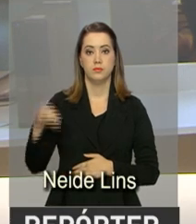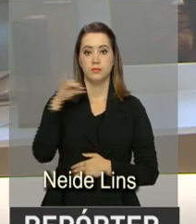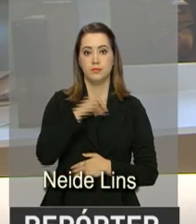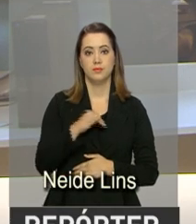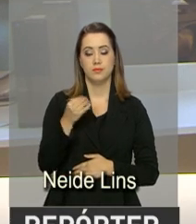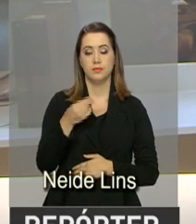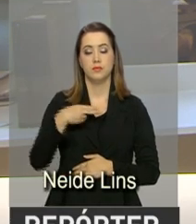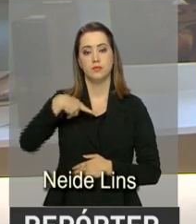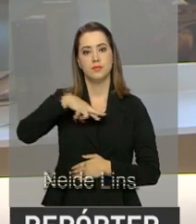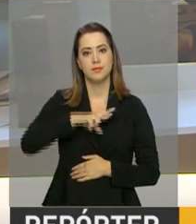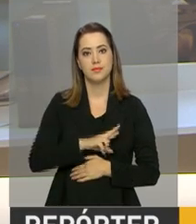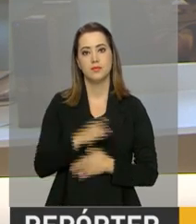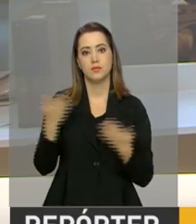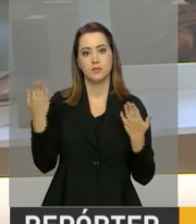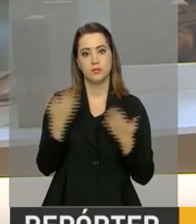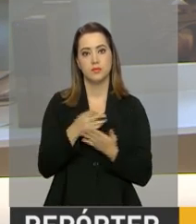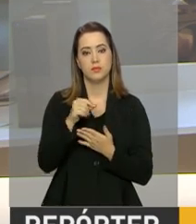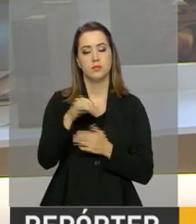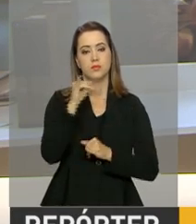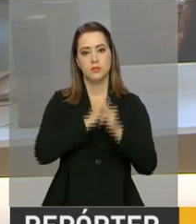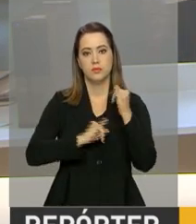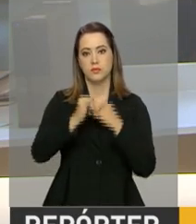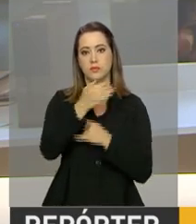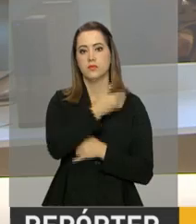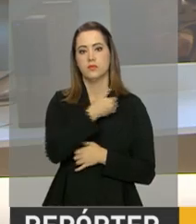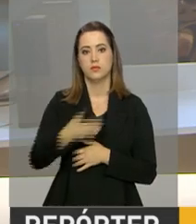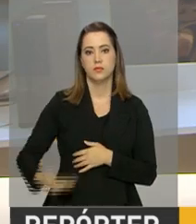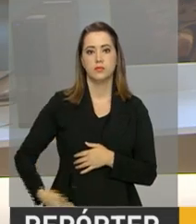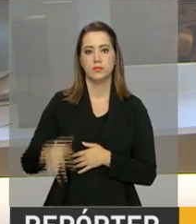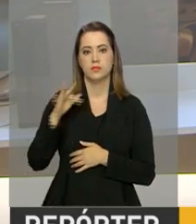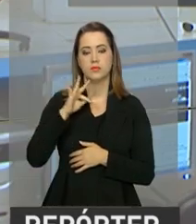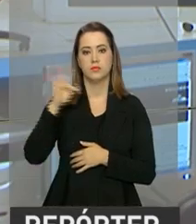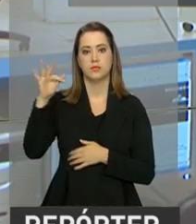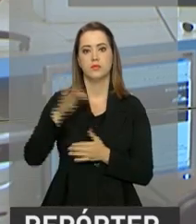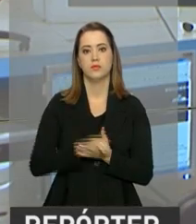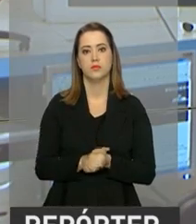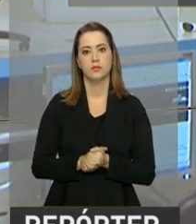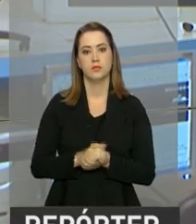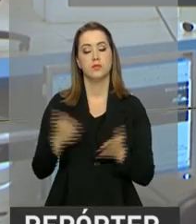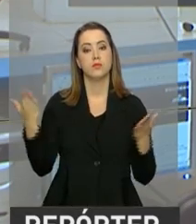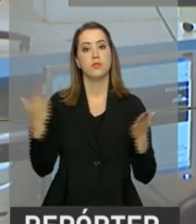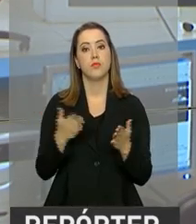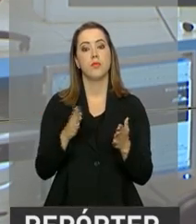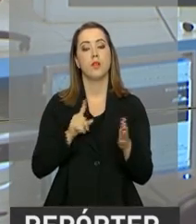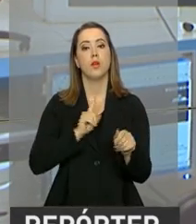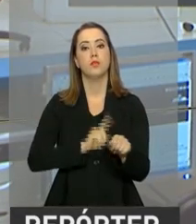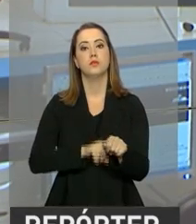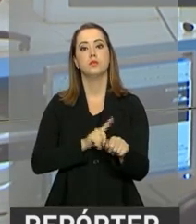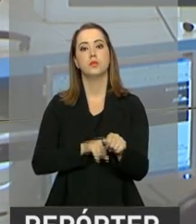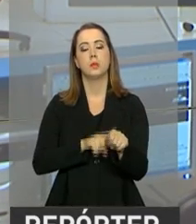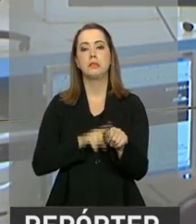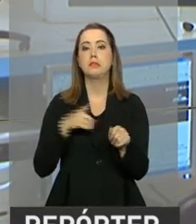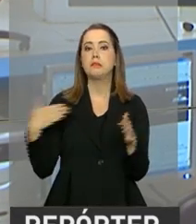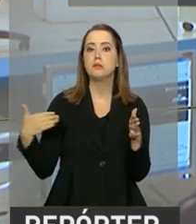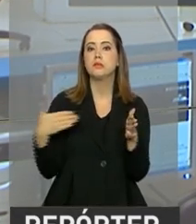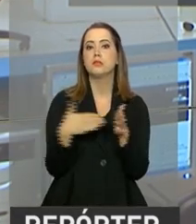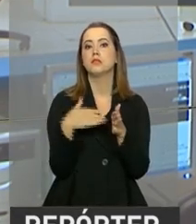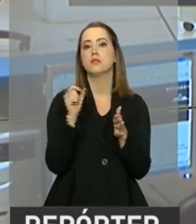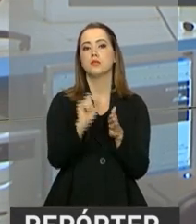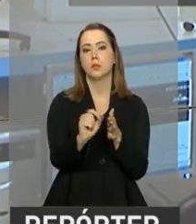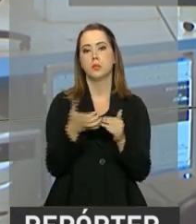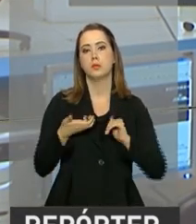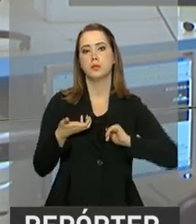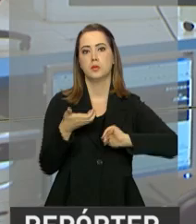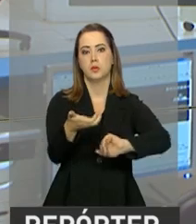Olá, o repórter NBR está de volta com as notícias do governo federal. Hoje é a data limite para que o Congresso